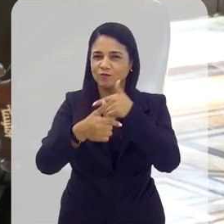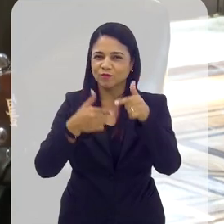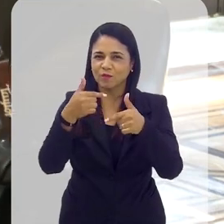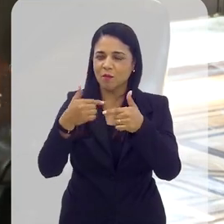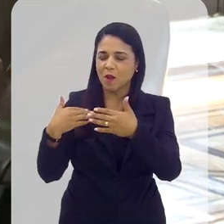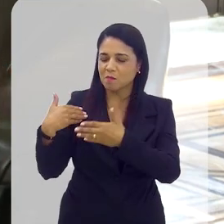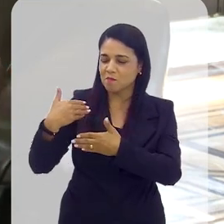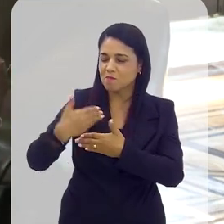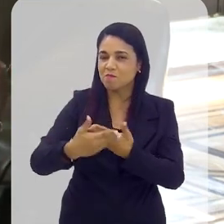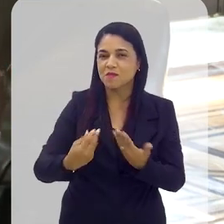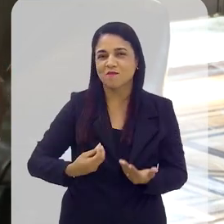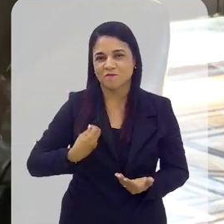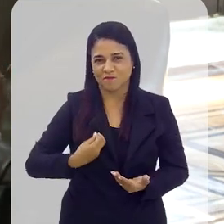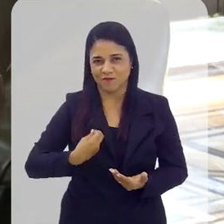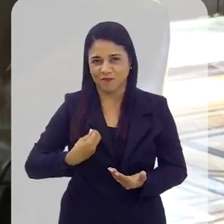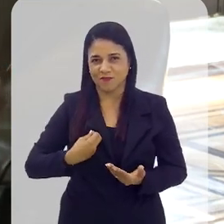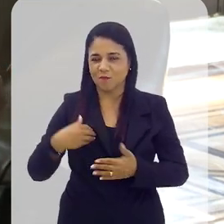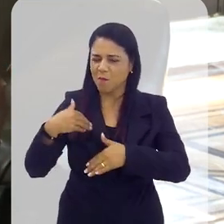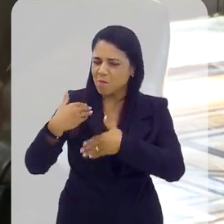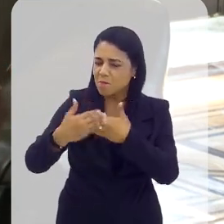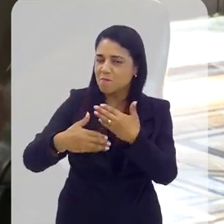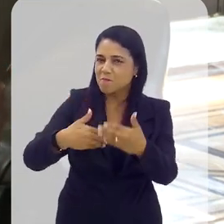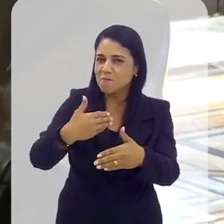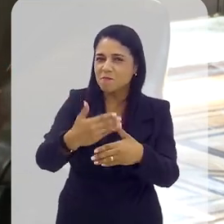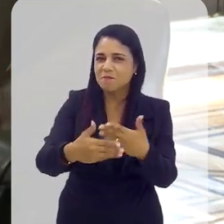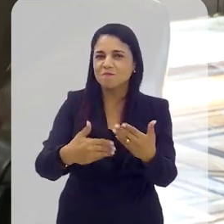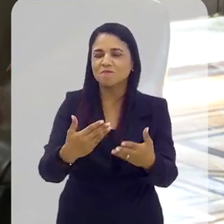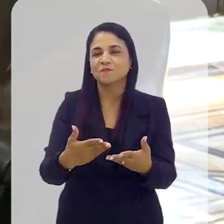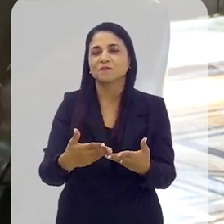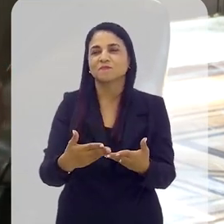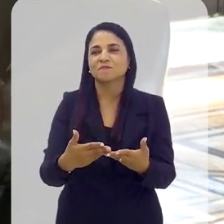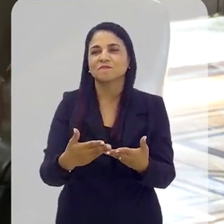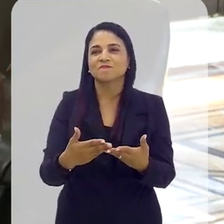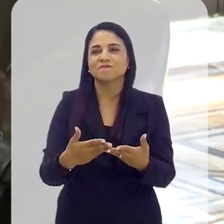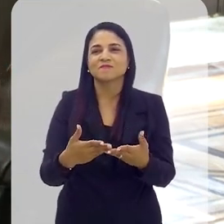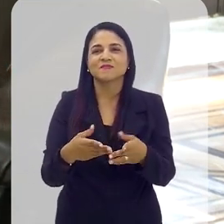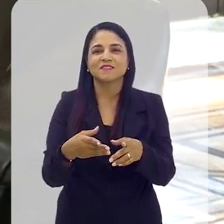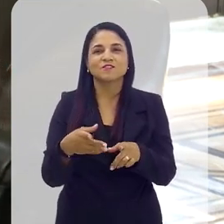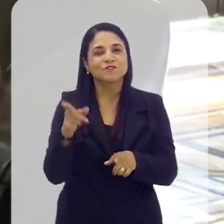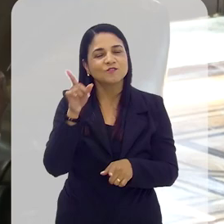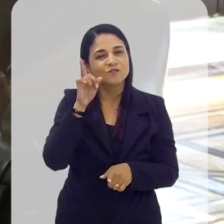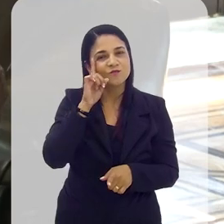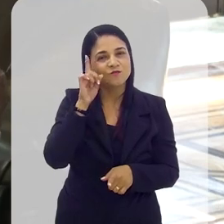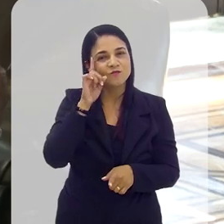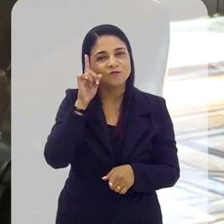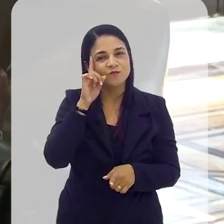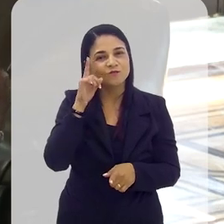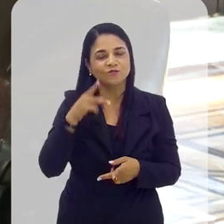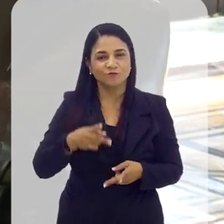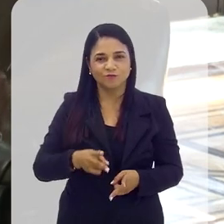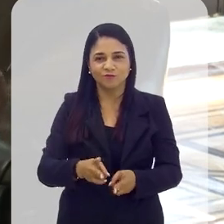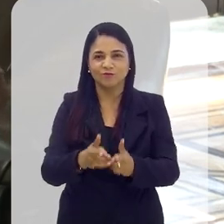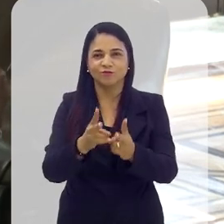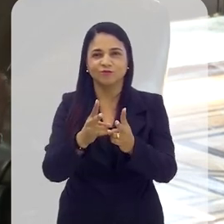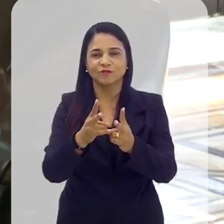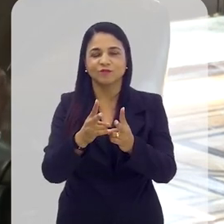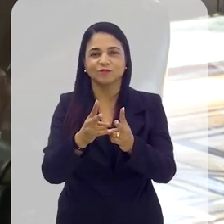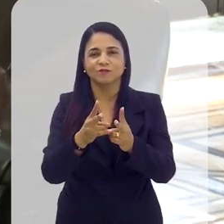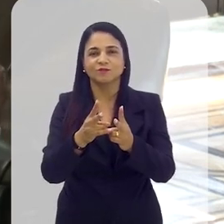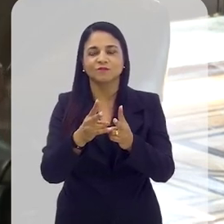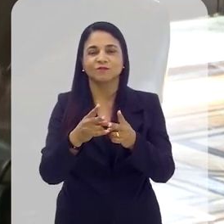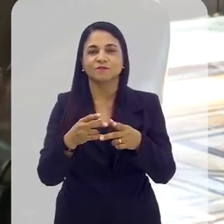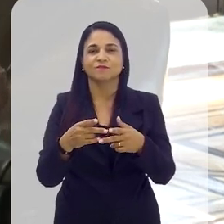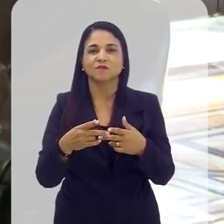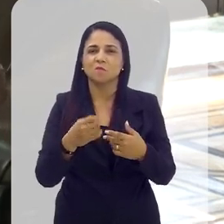durante toda a vida, né, Júlio? Isso é... É uma caminhada que a gente vai... cada dia mais e mais continuando, fazendo